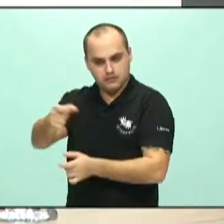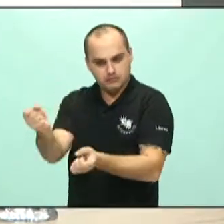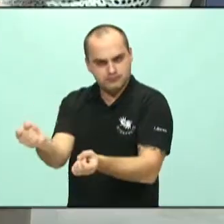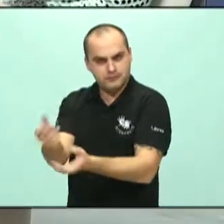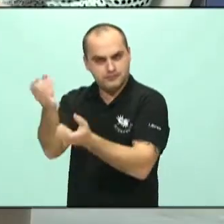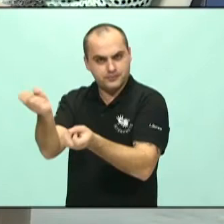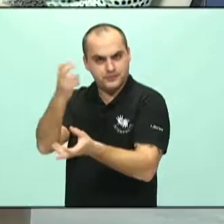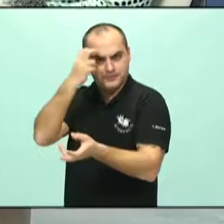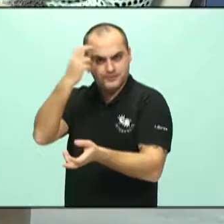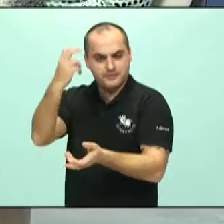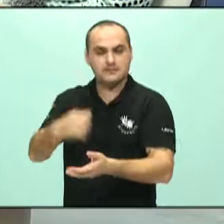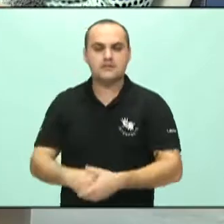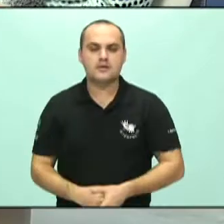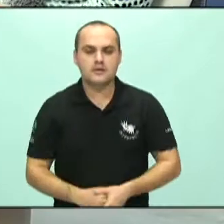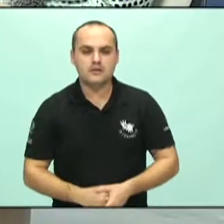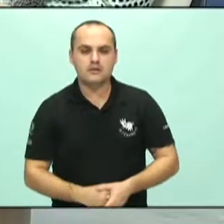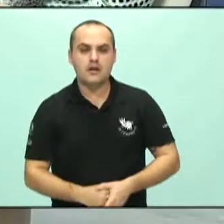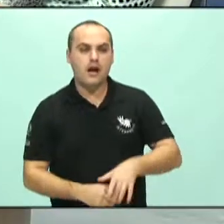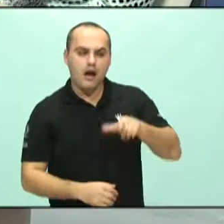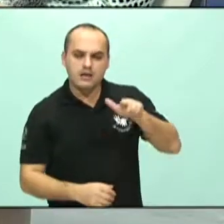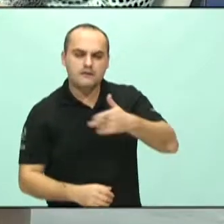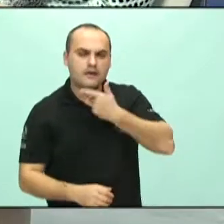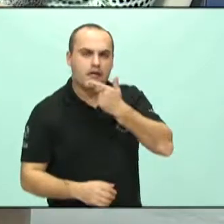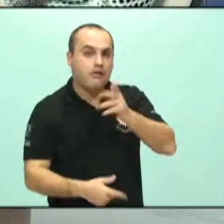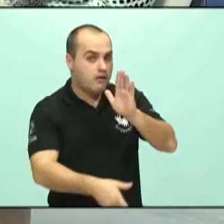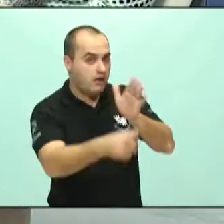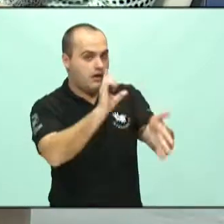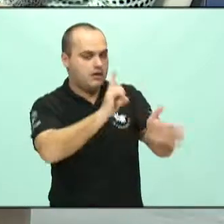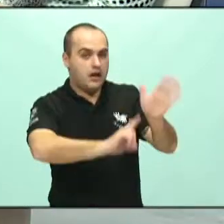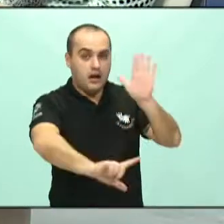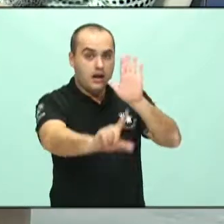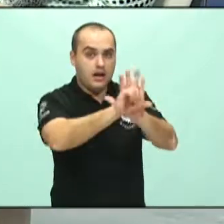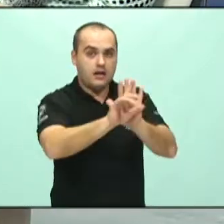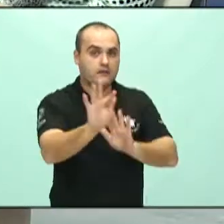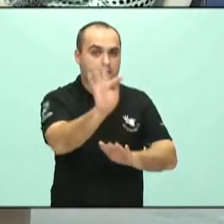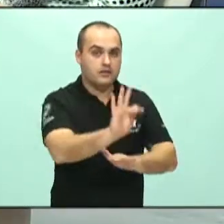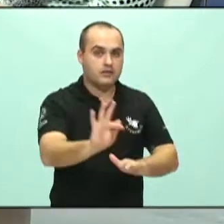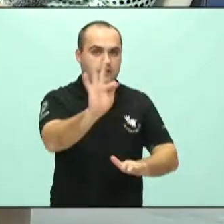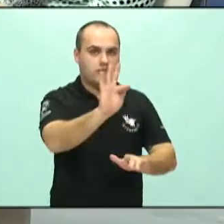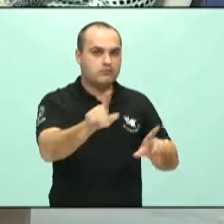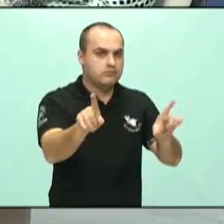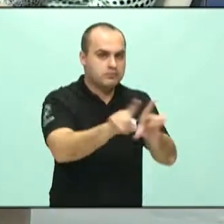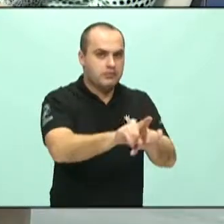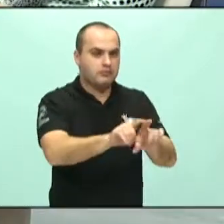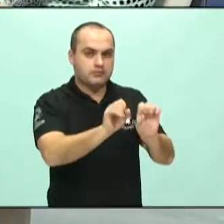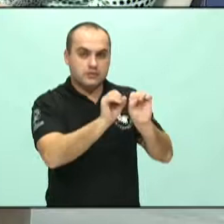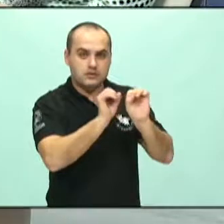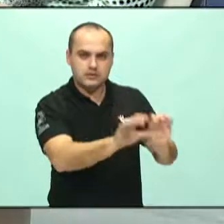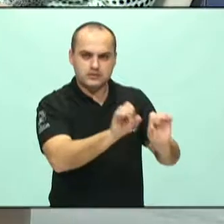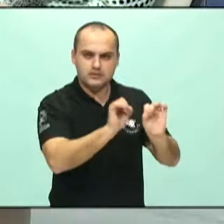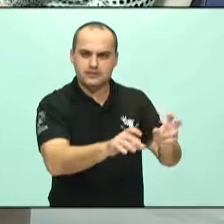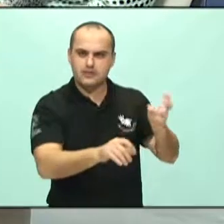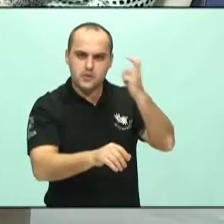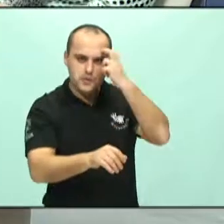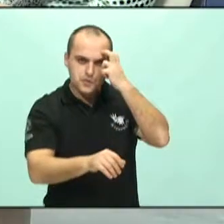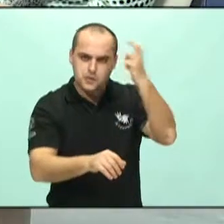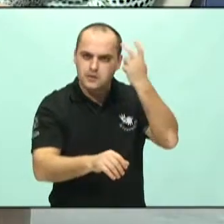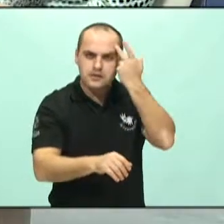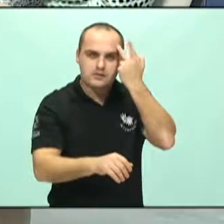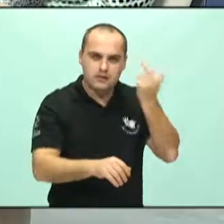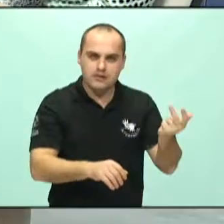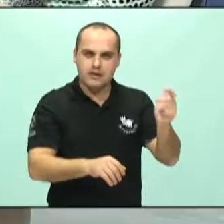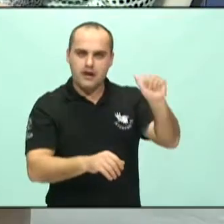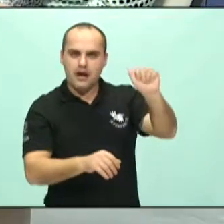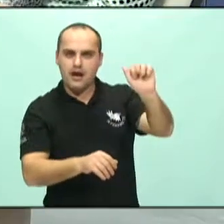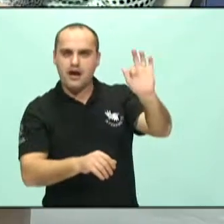o último bloco falando da legislação federal a respeito do ensino da cultura, da história afro-brasileira. Mas a